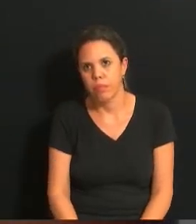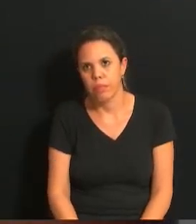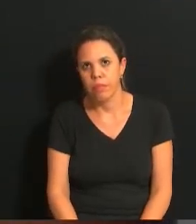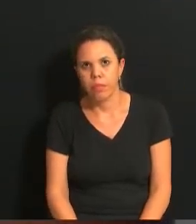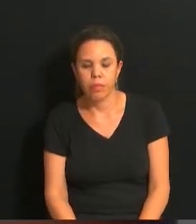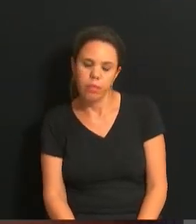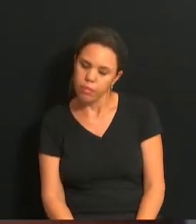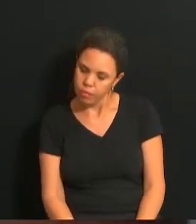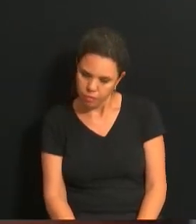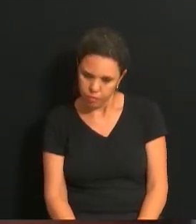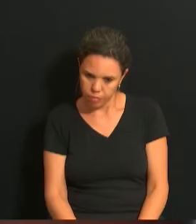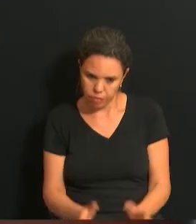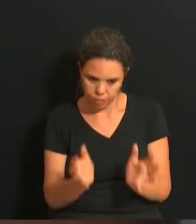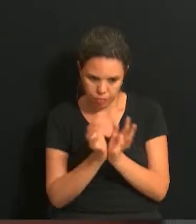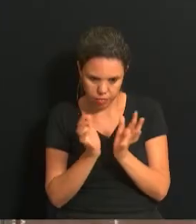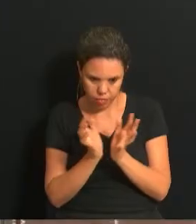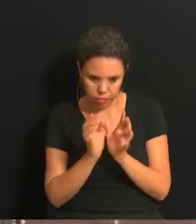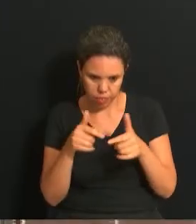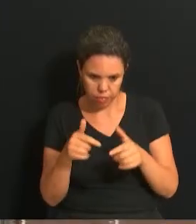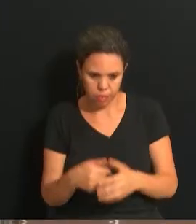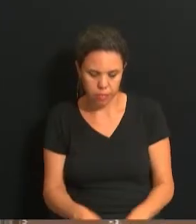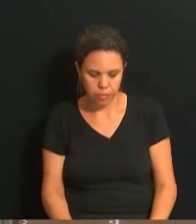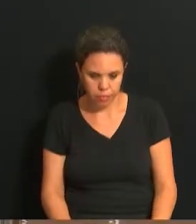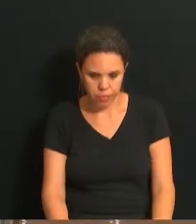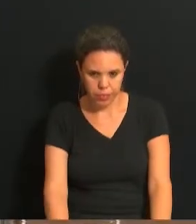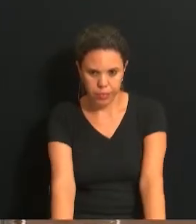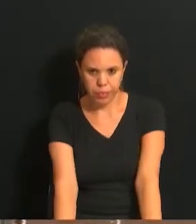dessa comissão.